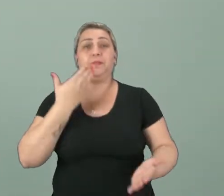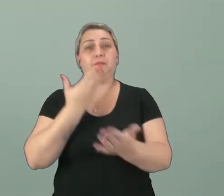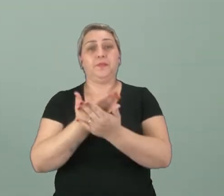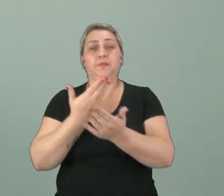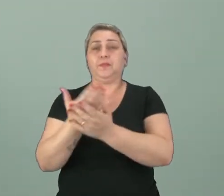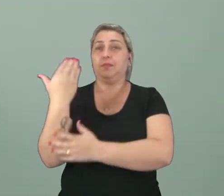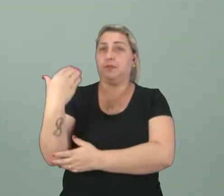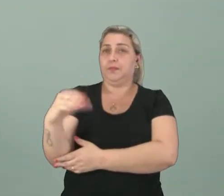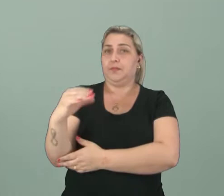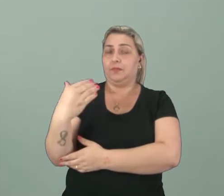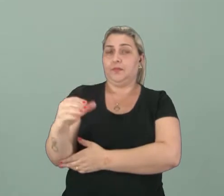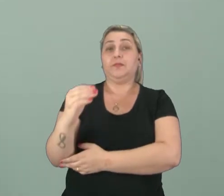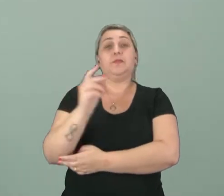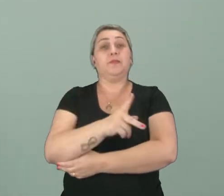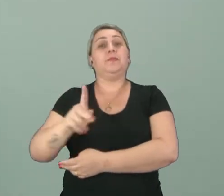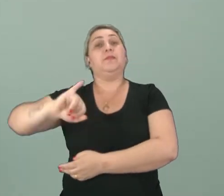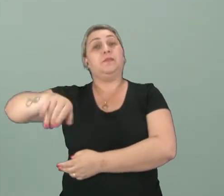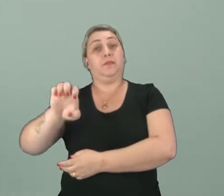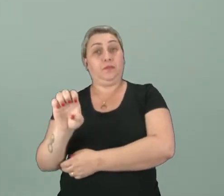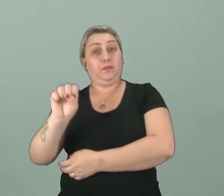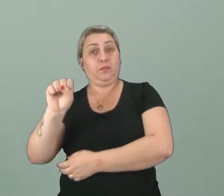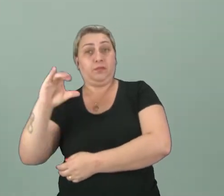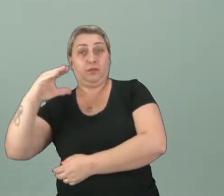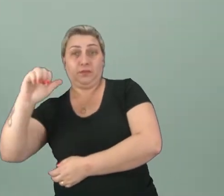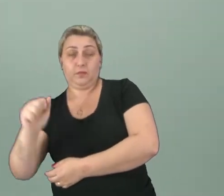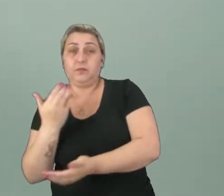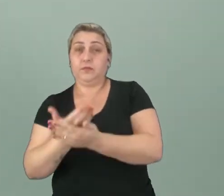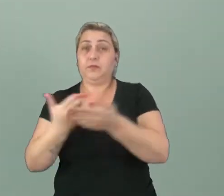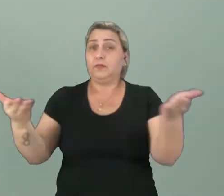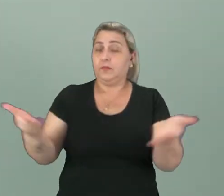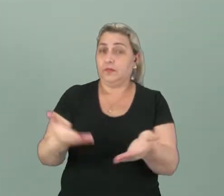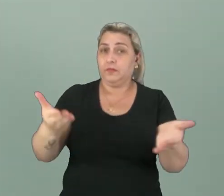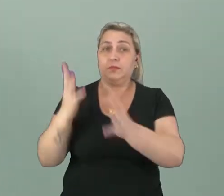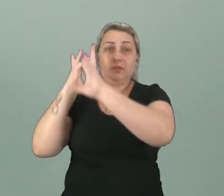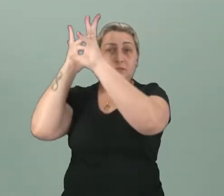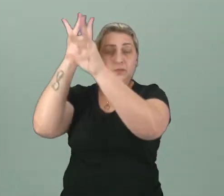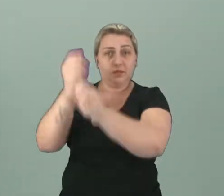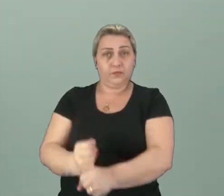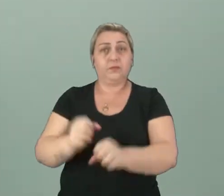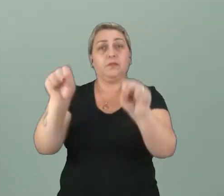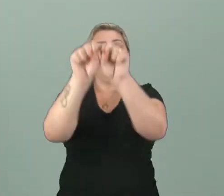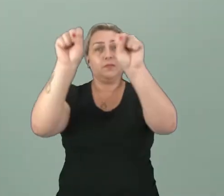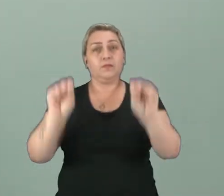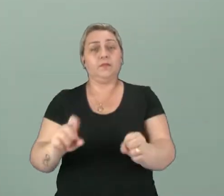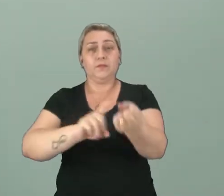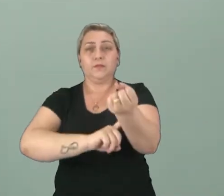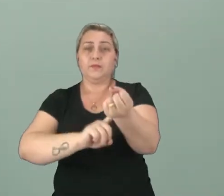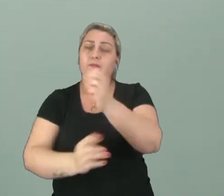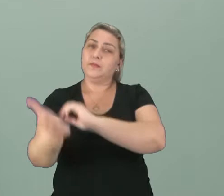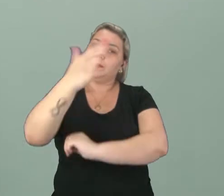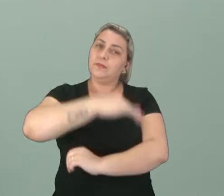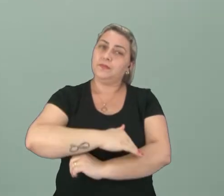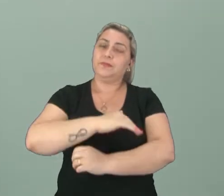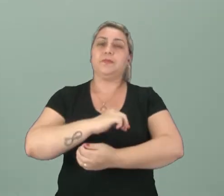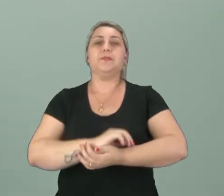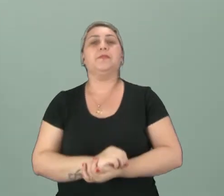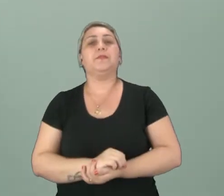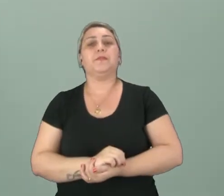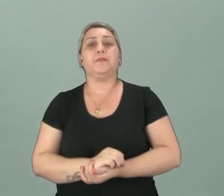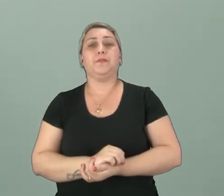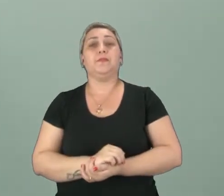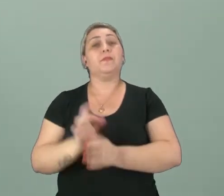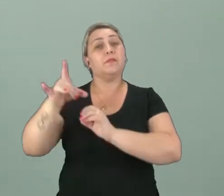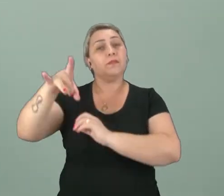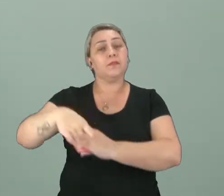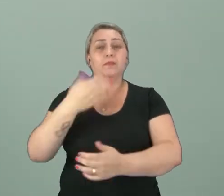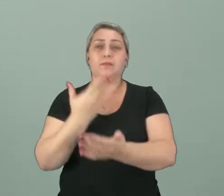Bem-vindos a mais uma aula de ciências. Eu sou a professora Jéssica e na aula de hoje nós vamos revisar sobre o sistema nervoso. Vamos lá? Então, desde